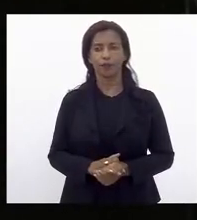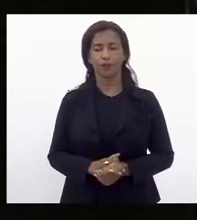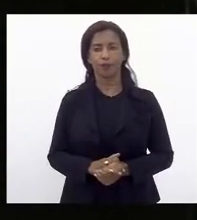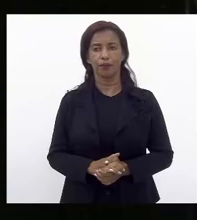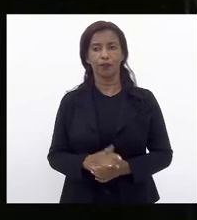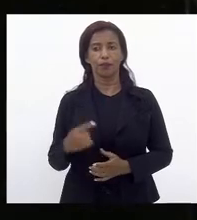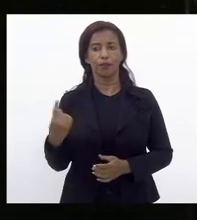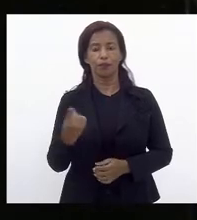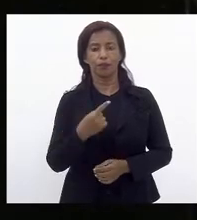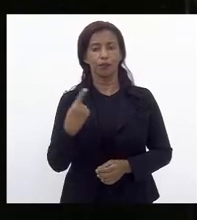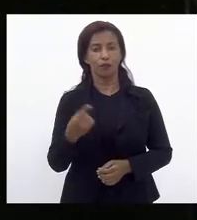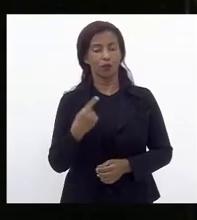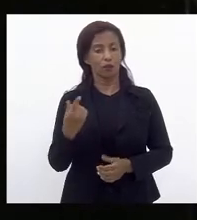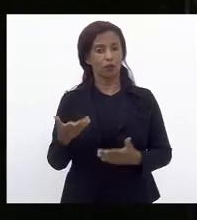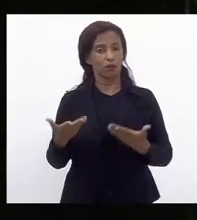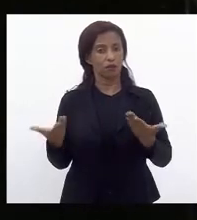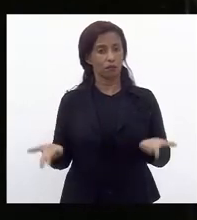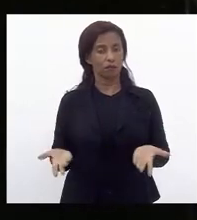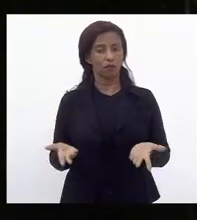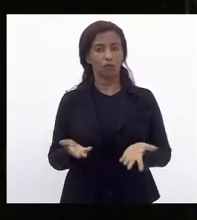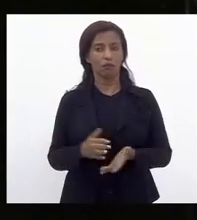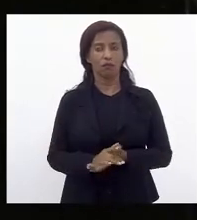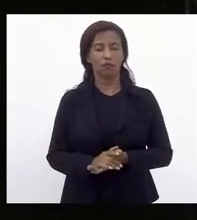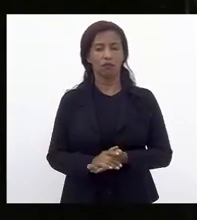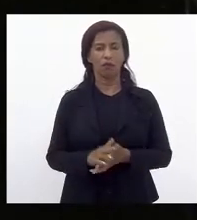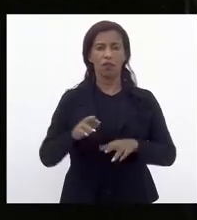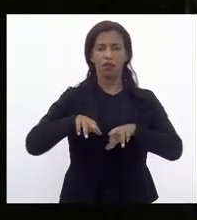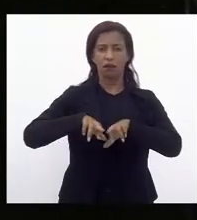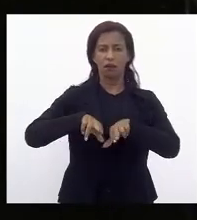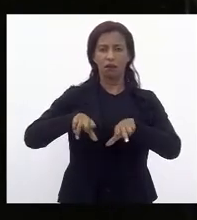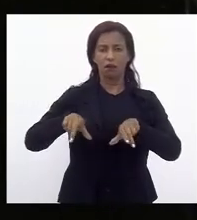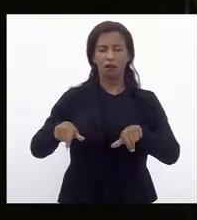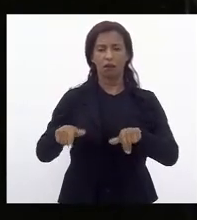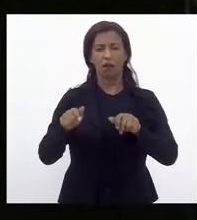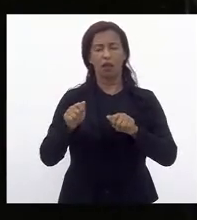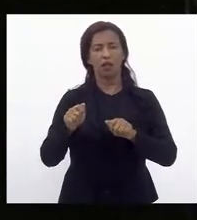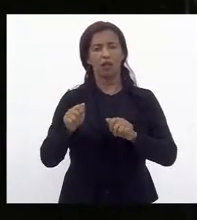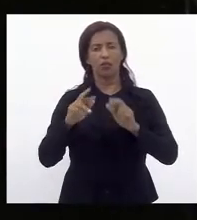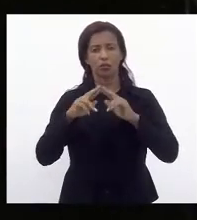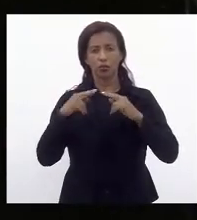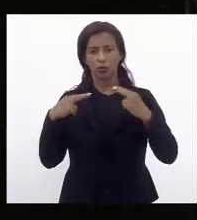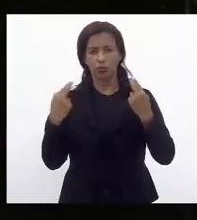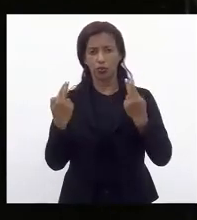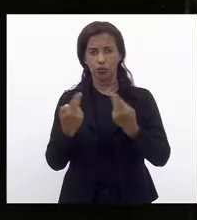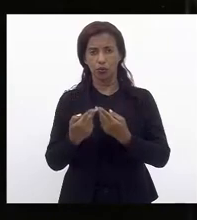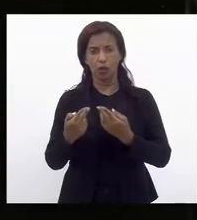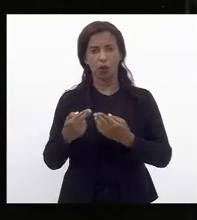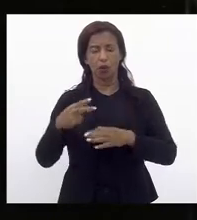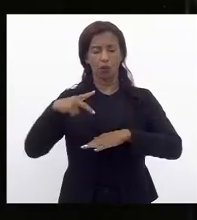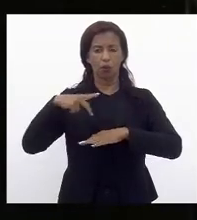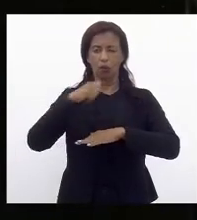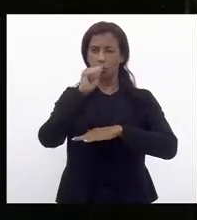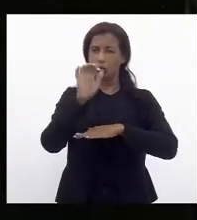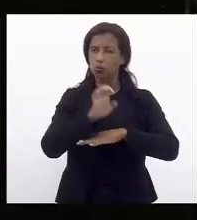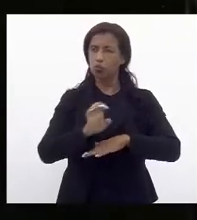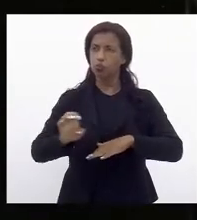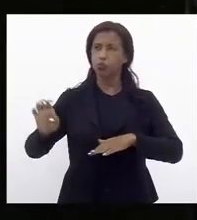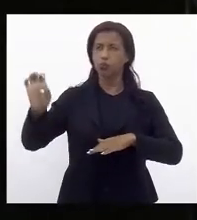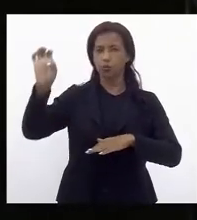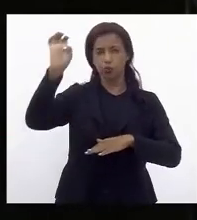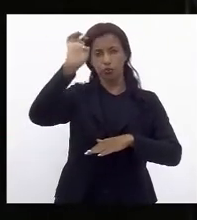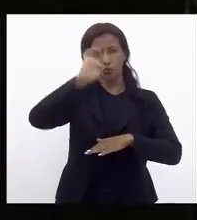E nós, obviamente, que em várias Assembleias Legislativas por esse Brasil afora,